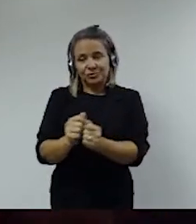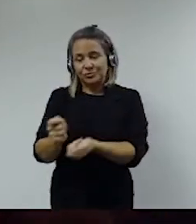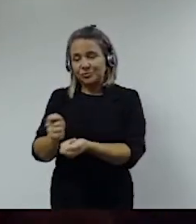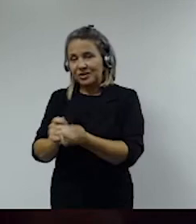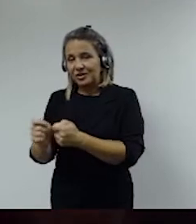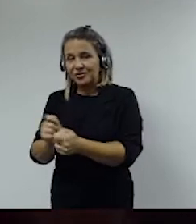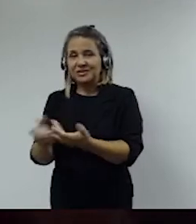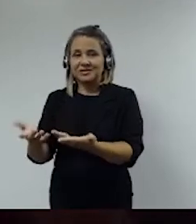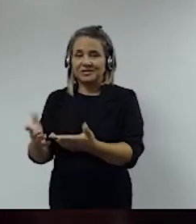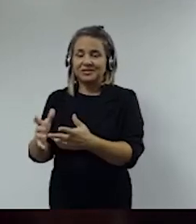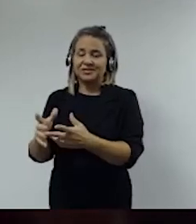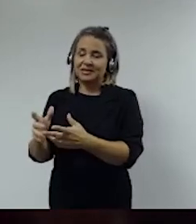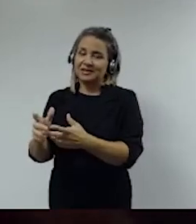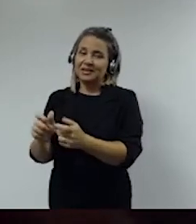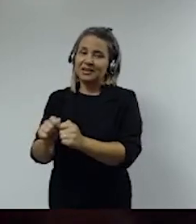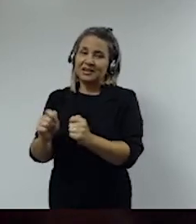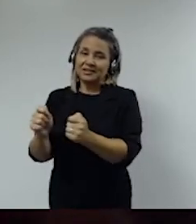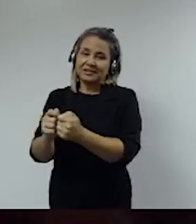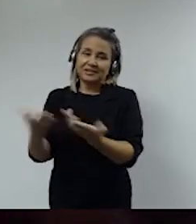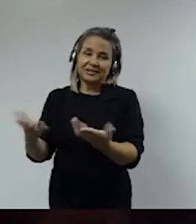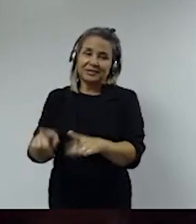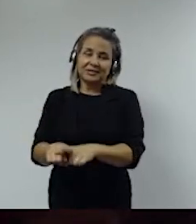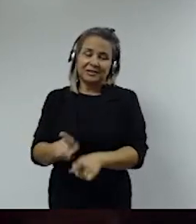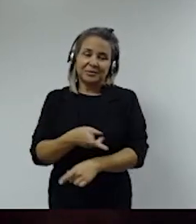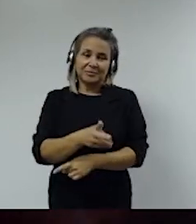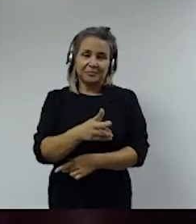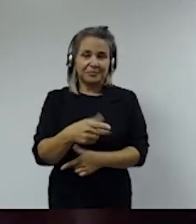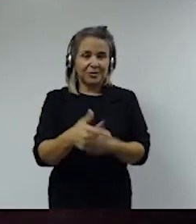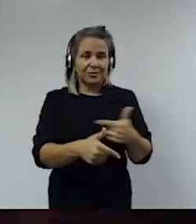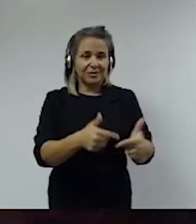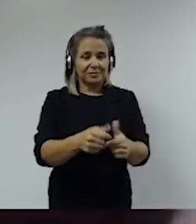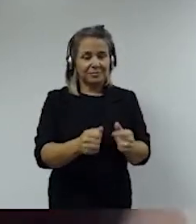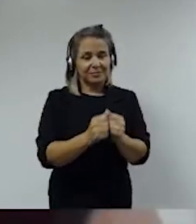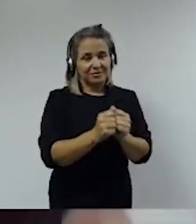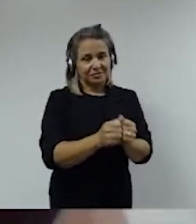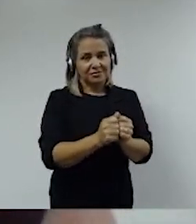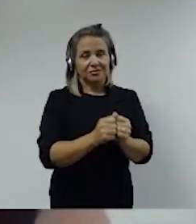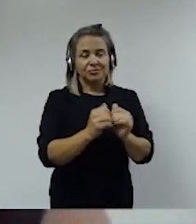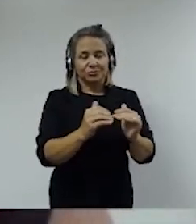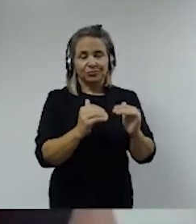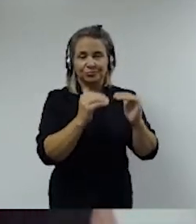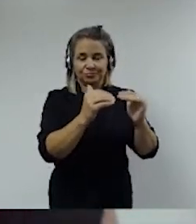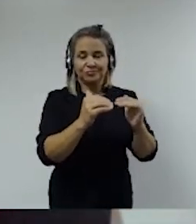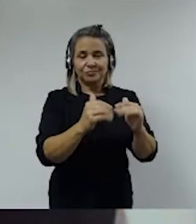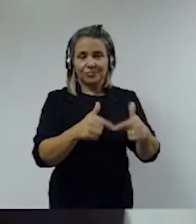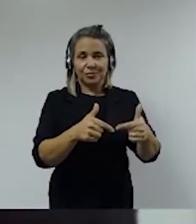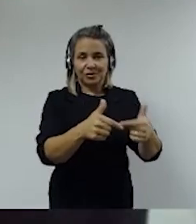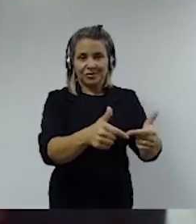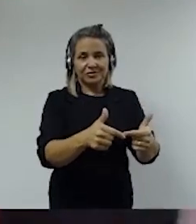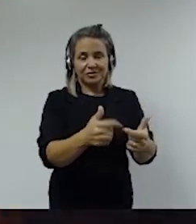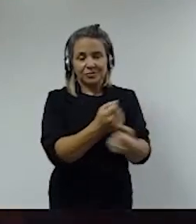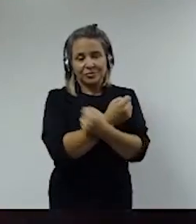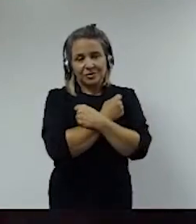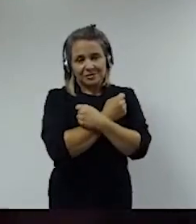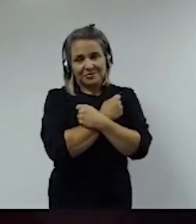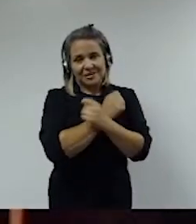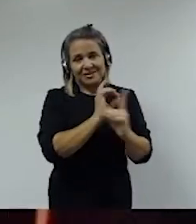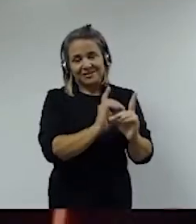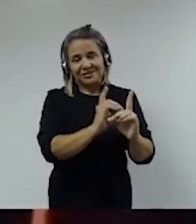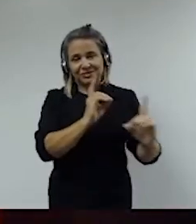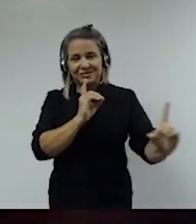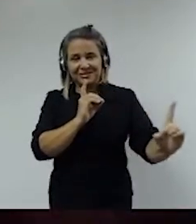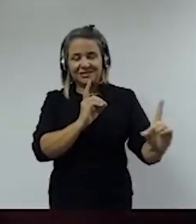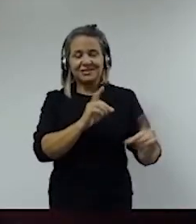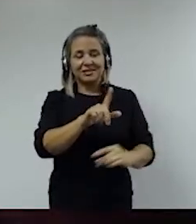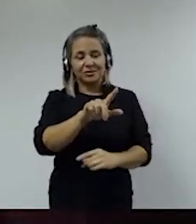com a PT, e aí uma vida de dedicação realmente à frente dessa causa. Eu queria aqui deixar esse abraço à distância